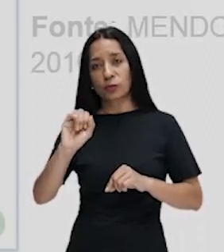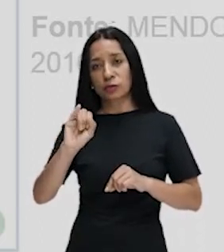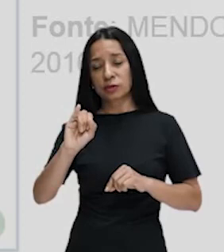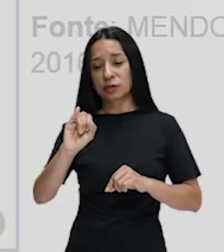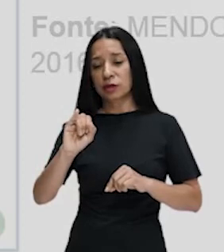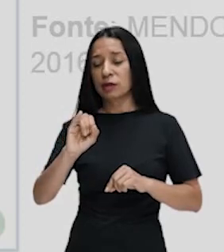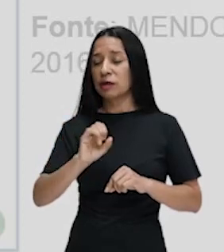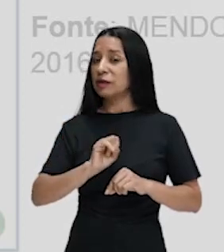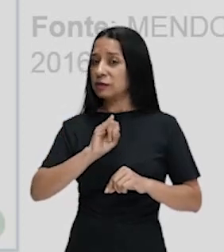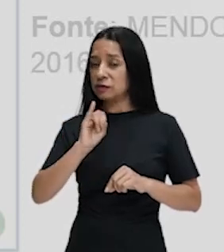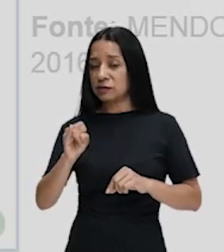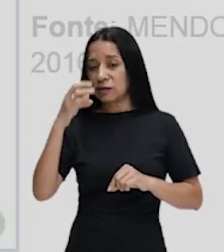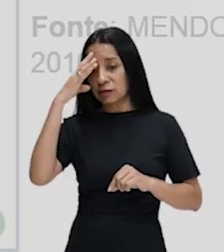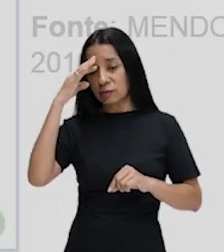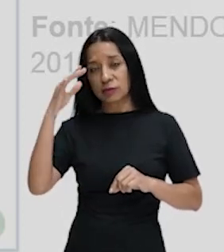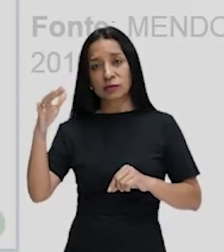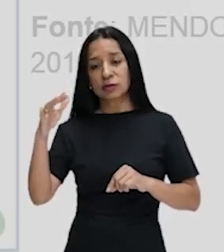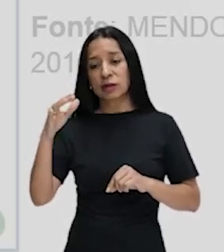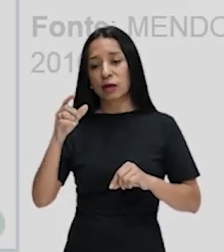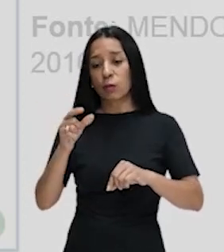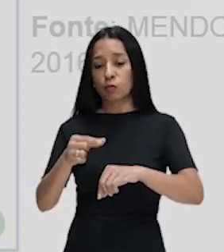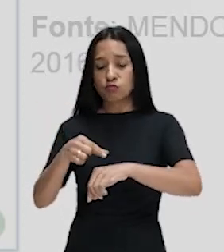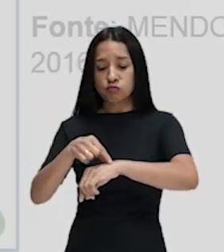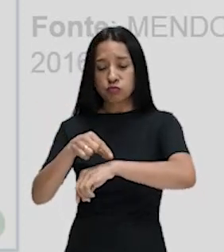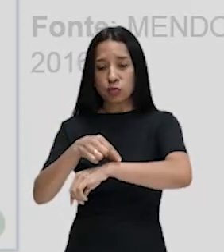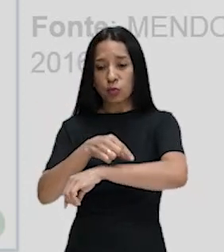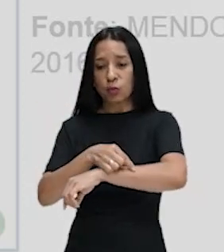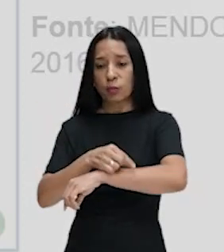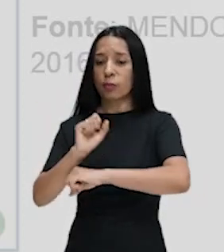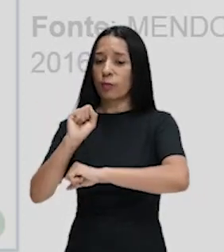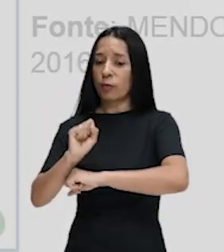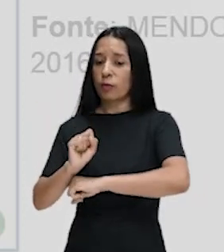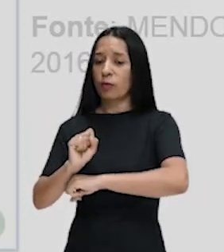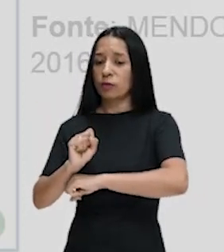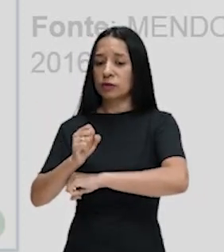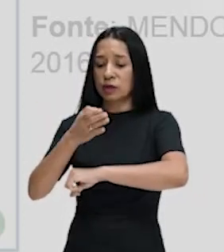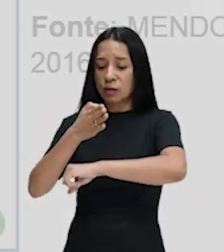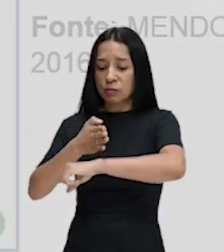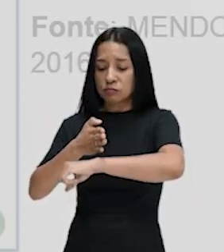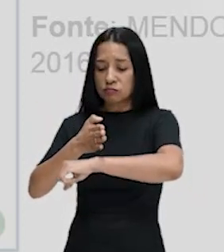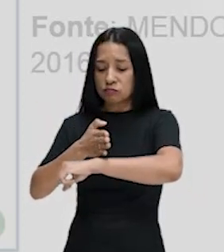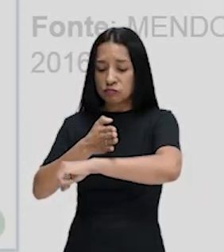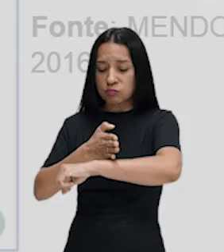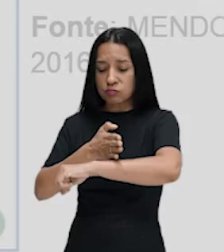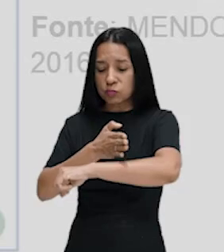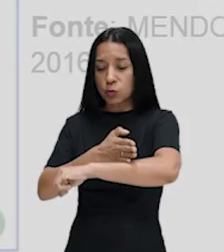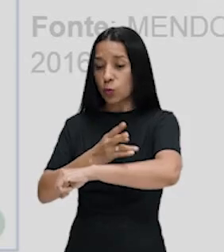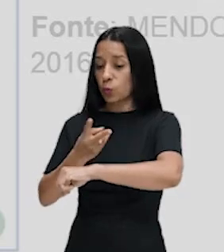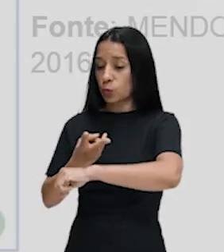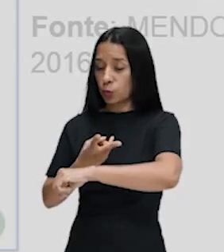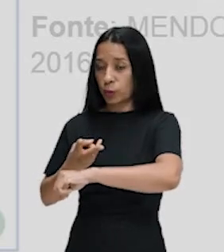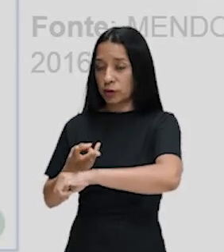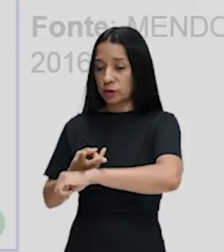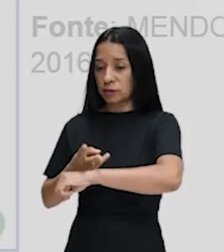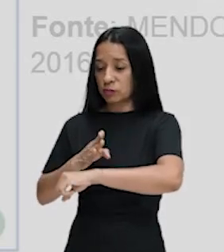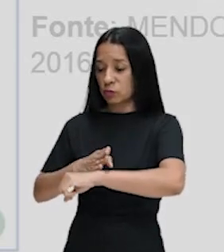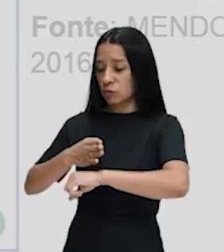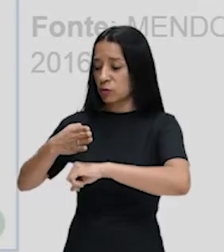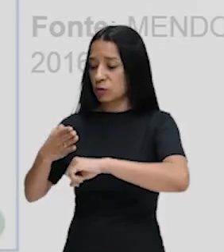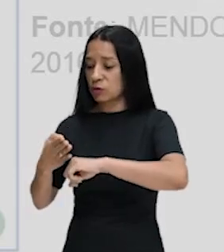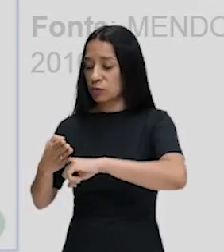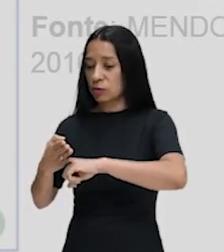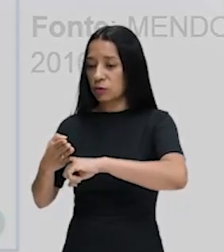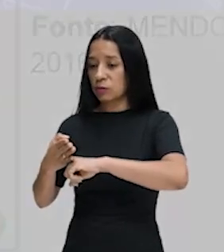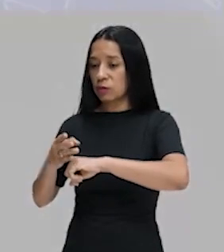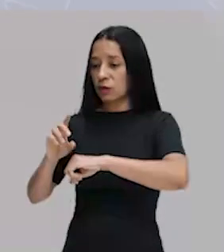lagosta, ela pode ser, esse corpo dela pode ser fatiado em duas porções, o lado direito e o